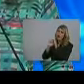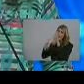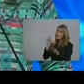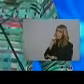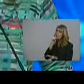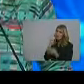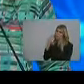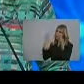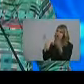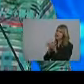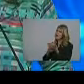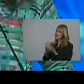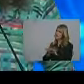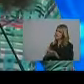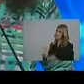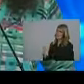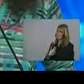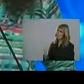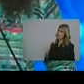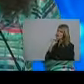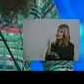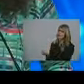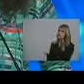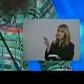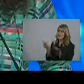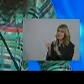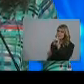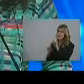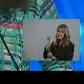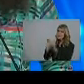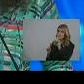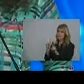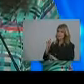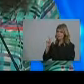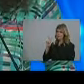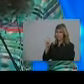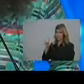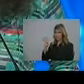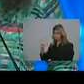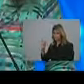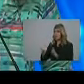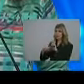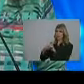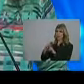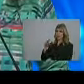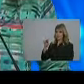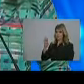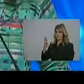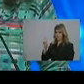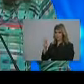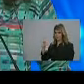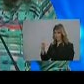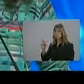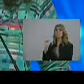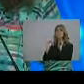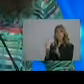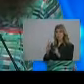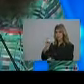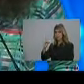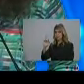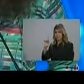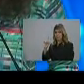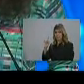de transparência. Não houve licitação para BRT e VLT, foram os mesmos consórcios que construíram. As tarifas são